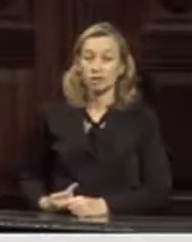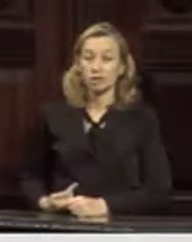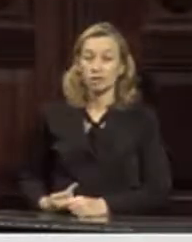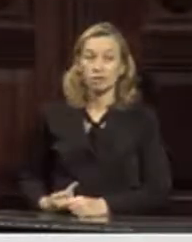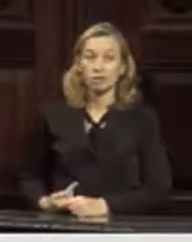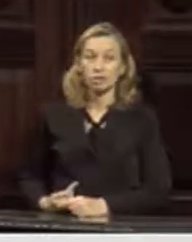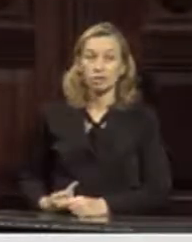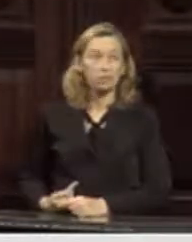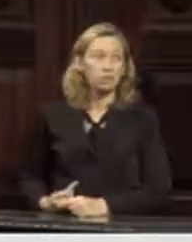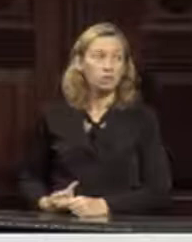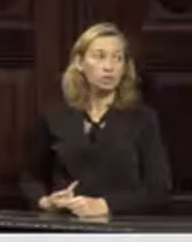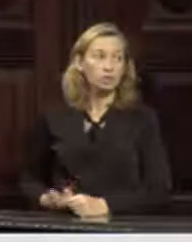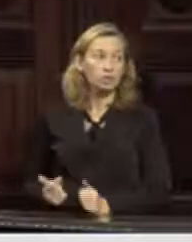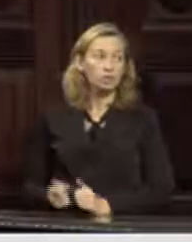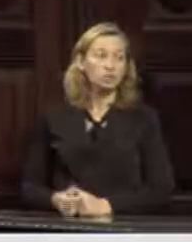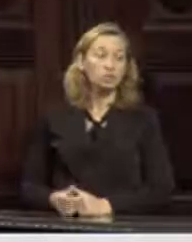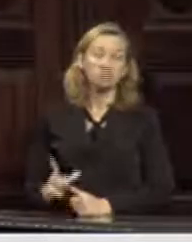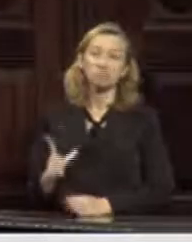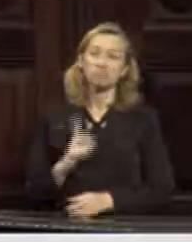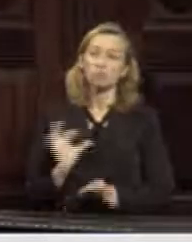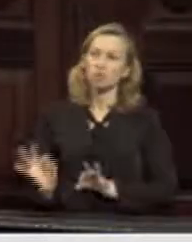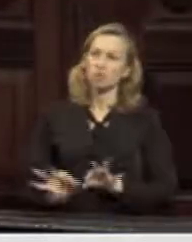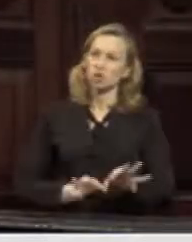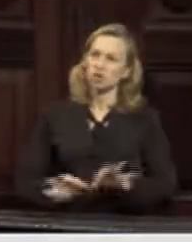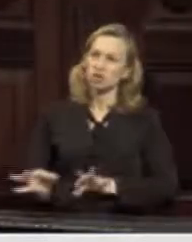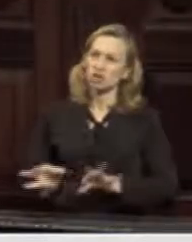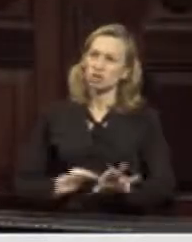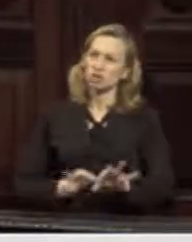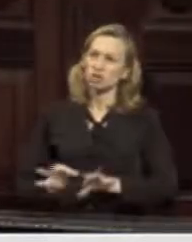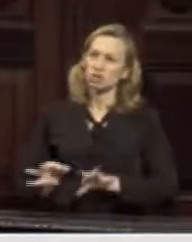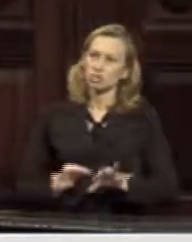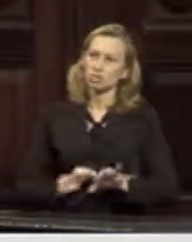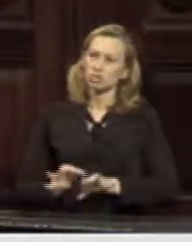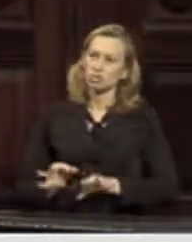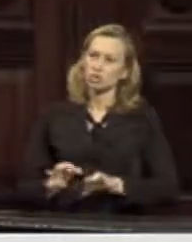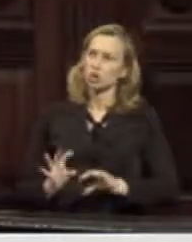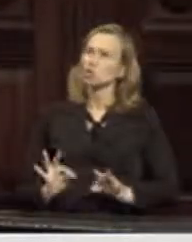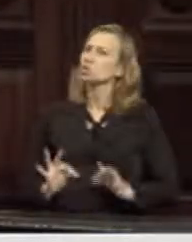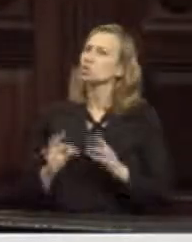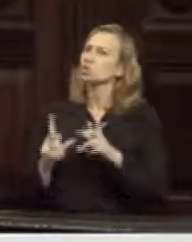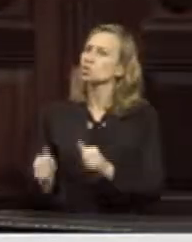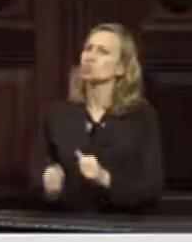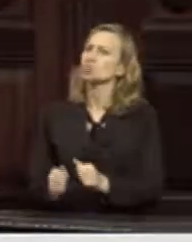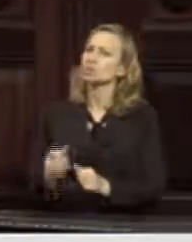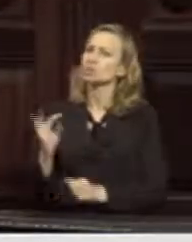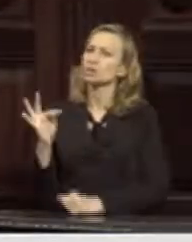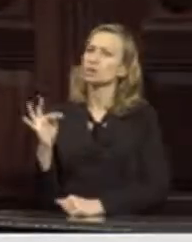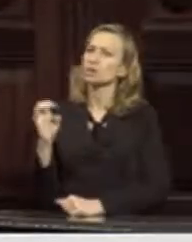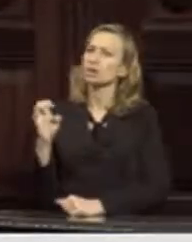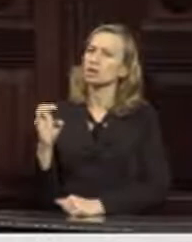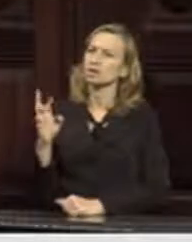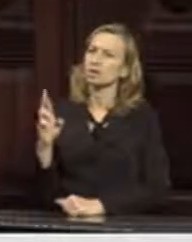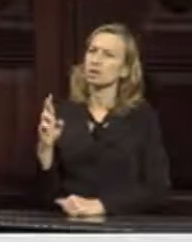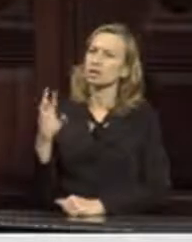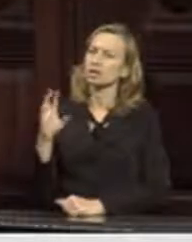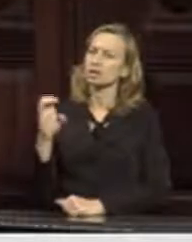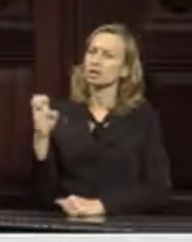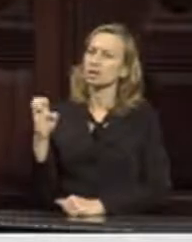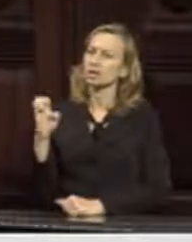sequência que apostou no projeto do Estado mínimo, tudo sendo terceirizado, tudo.